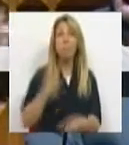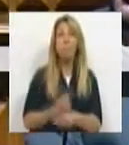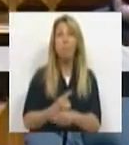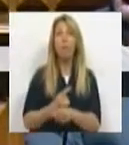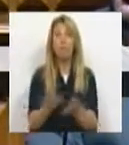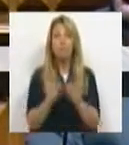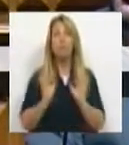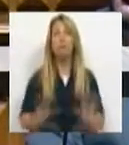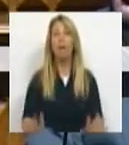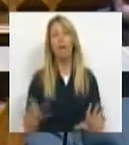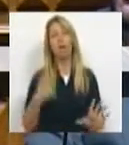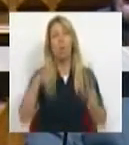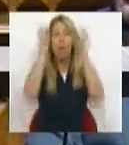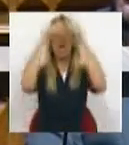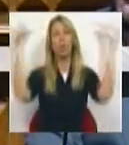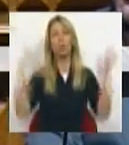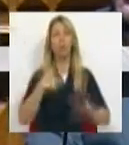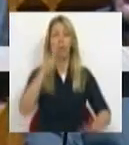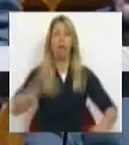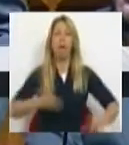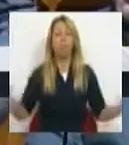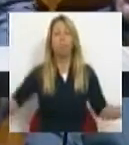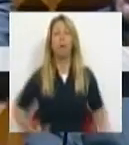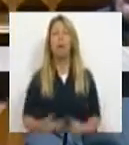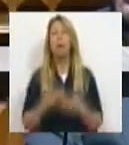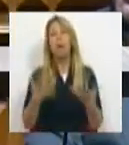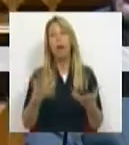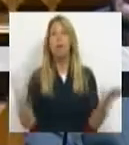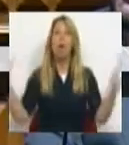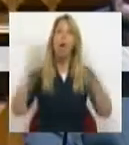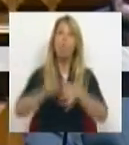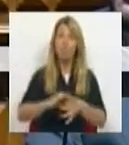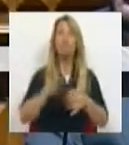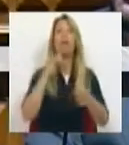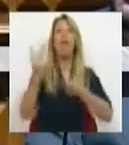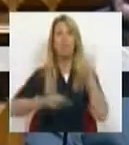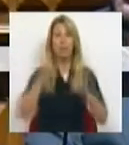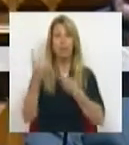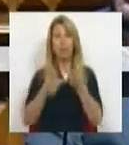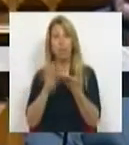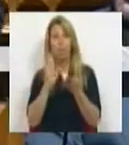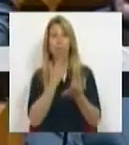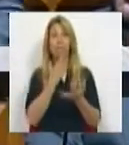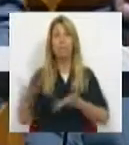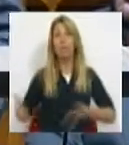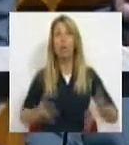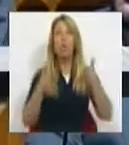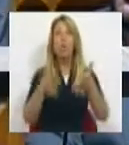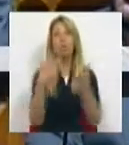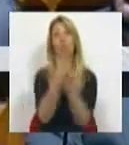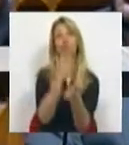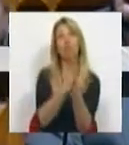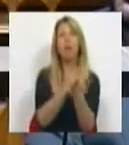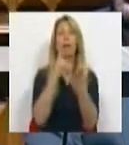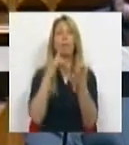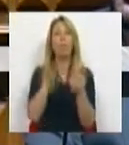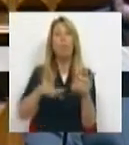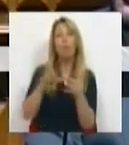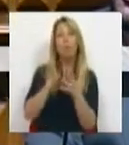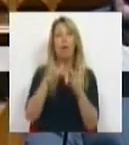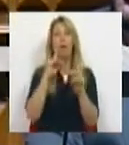Já achar que os estudantes devem ter uma avaliação contínua adequada ao seu percurso escolar e ao seu contexto socioeconómico, isso sim é